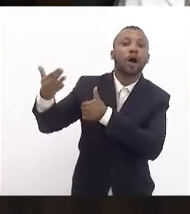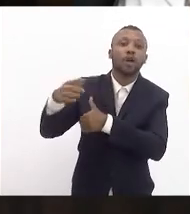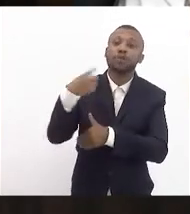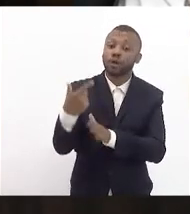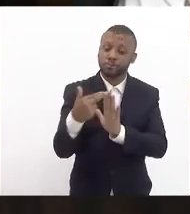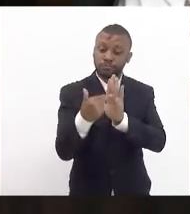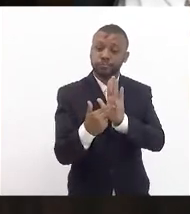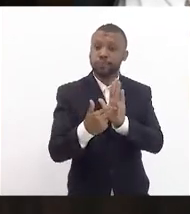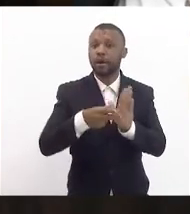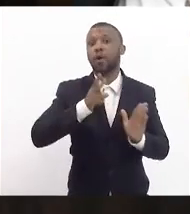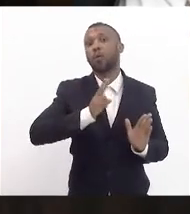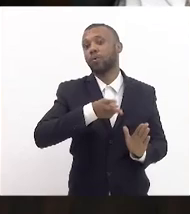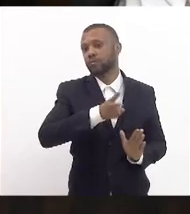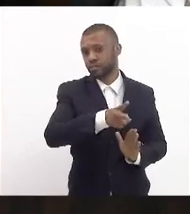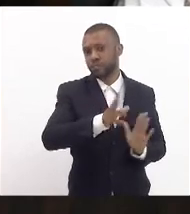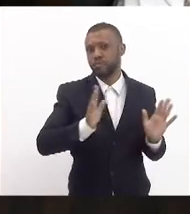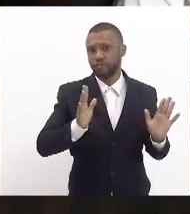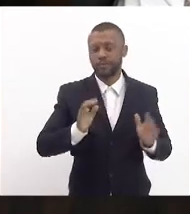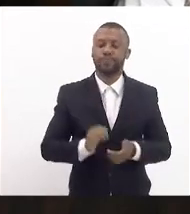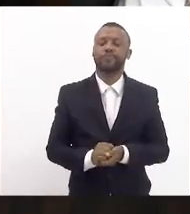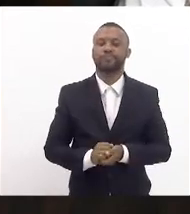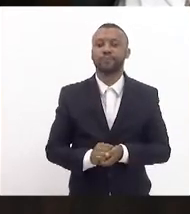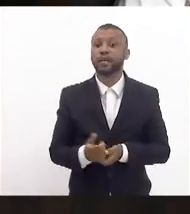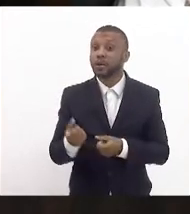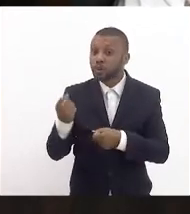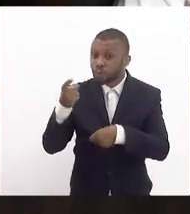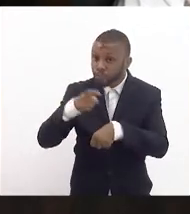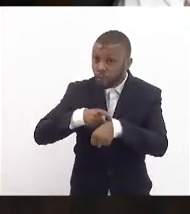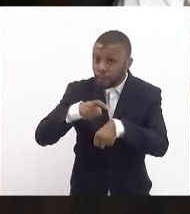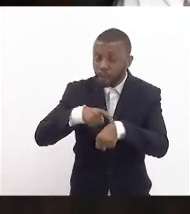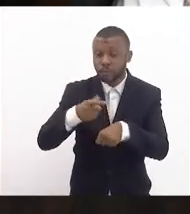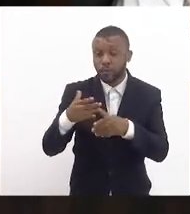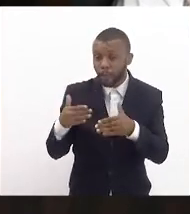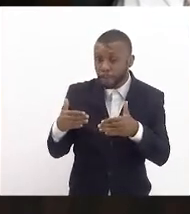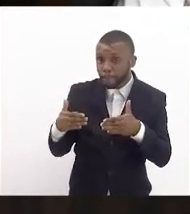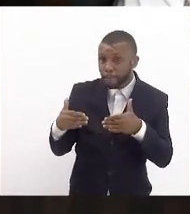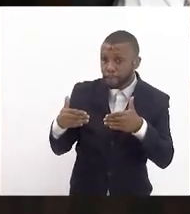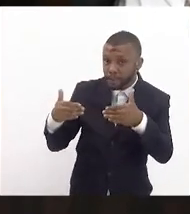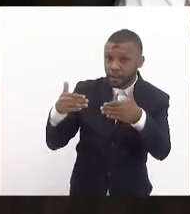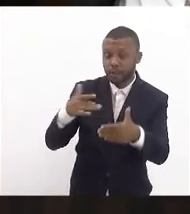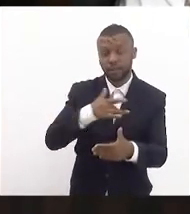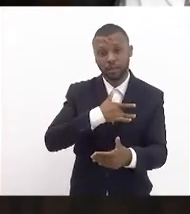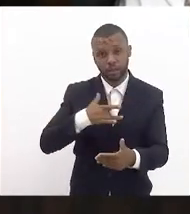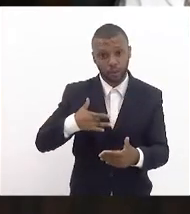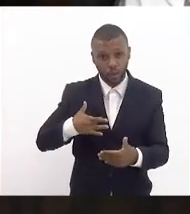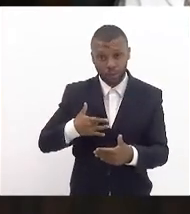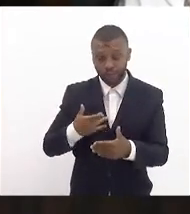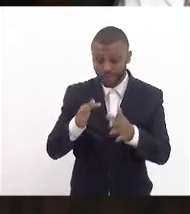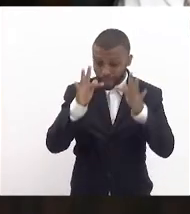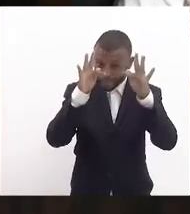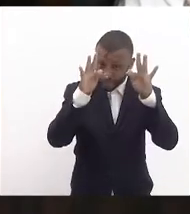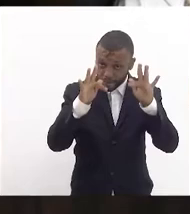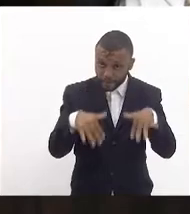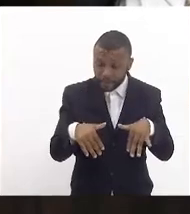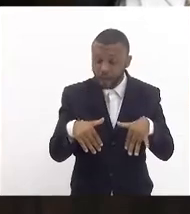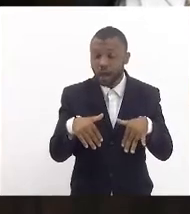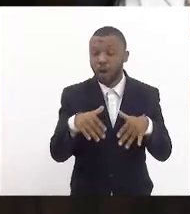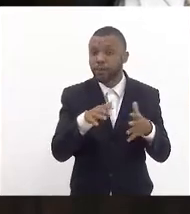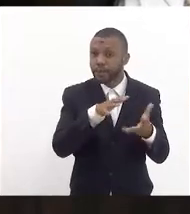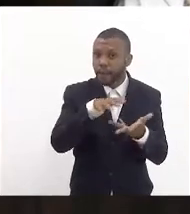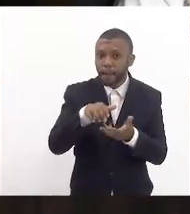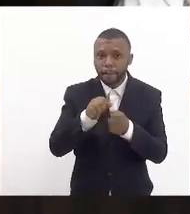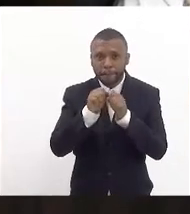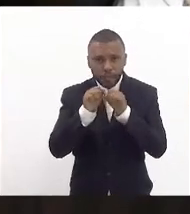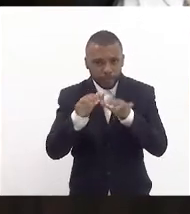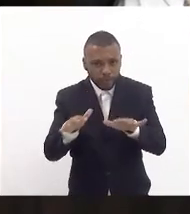da máscara. Quando o Ministério da Saúde disser que não tem mais pandemia, nós vamos abolir as máscaras. Mas é regra